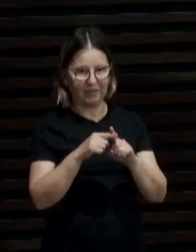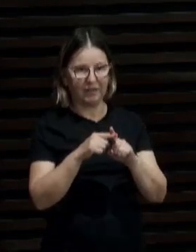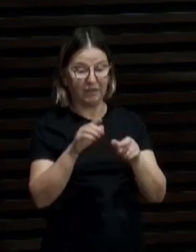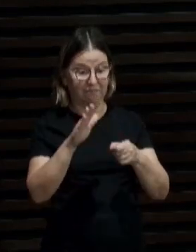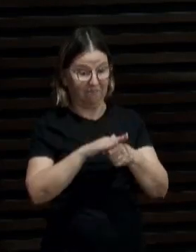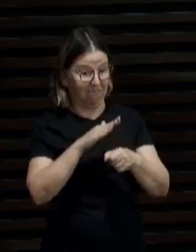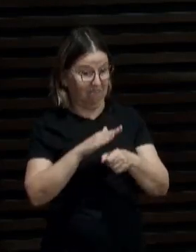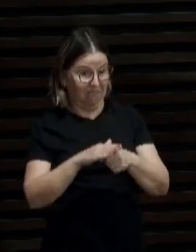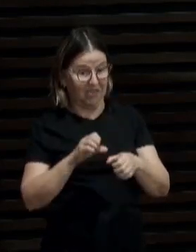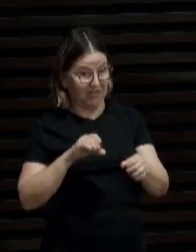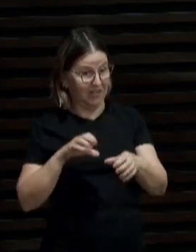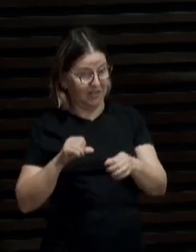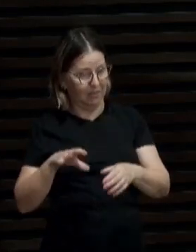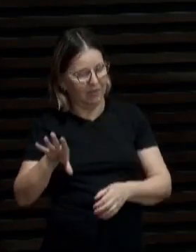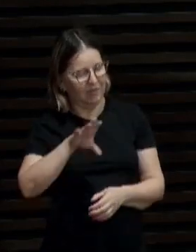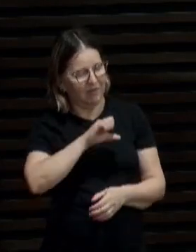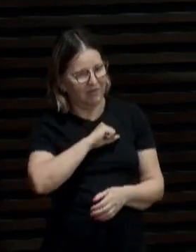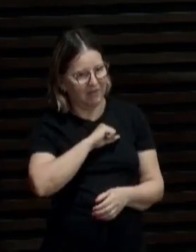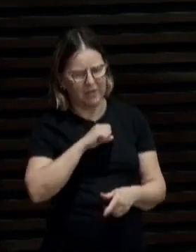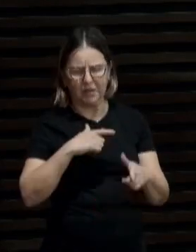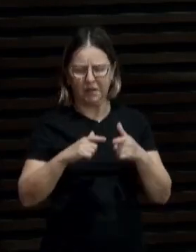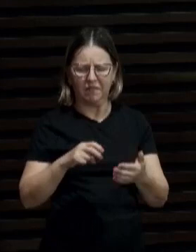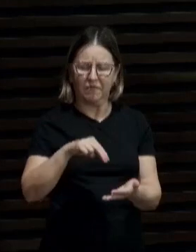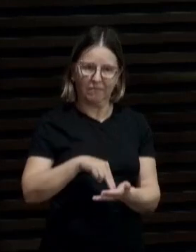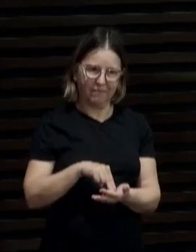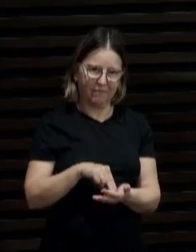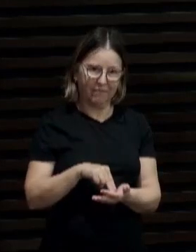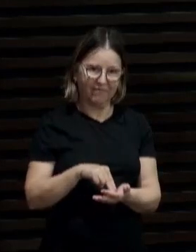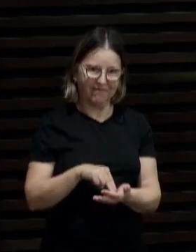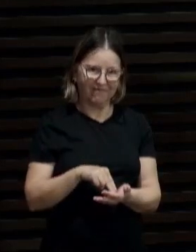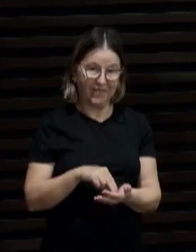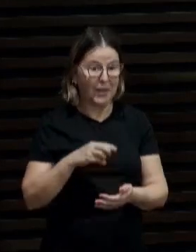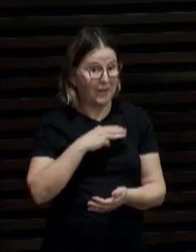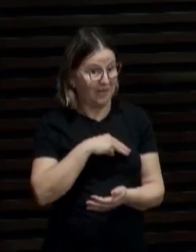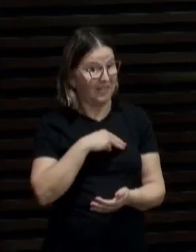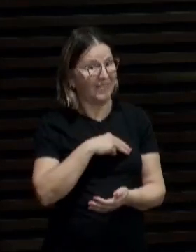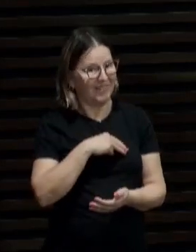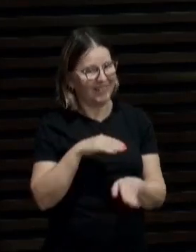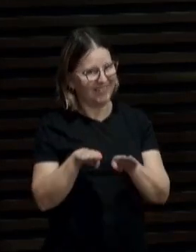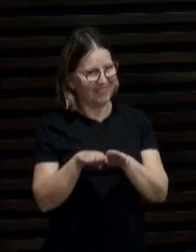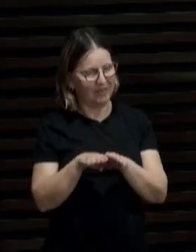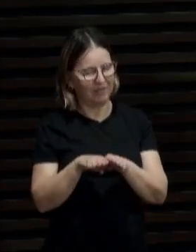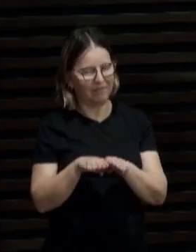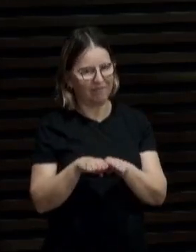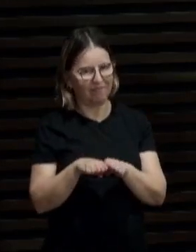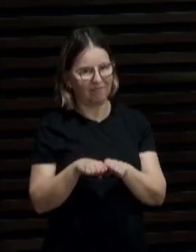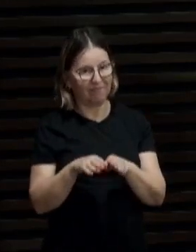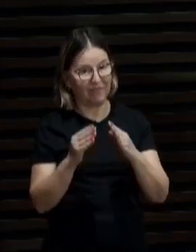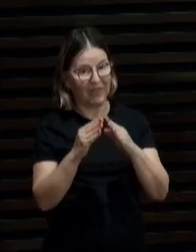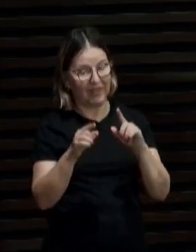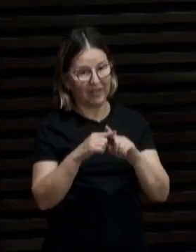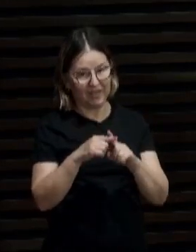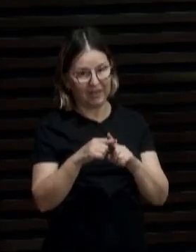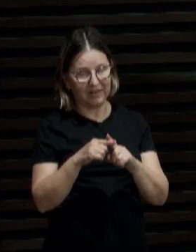era amorosa, ela era laborosa, perseverante e missionária. Talvez a igreja mais bem estruturada